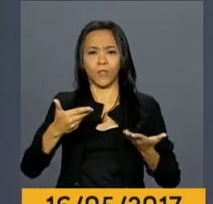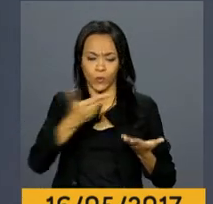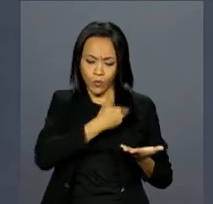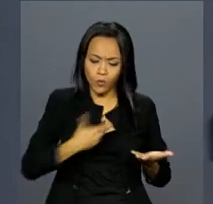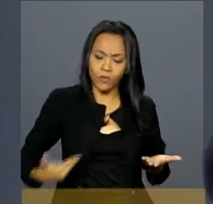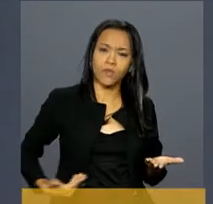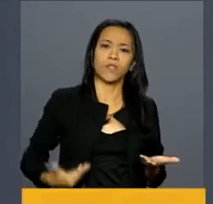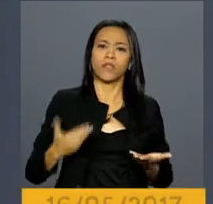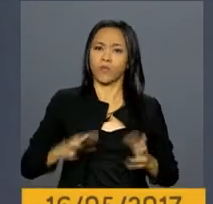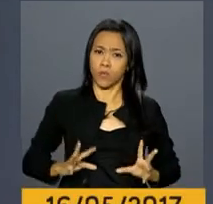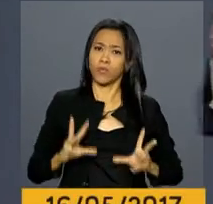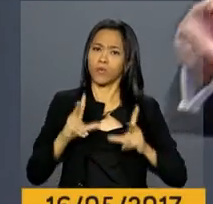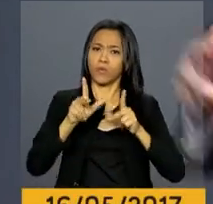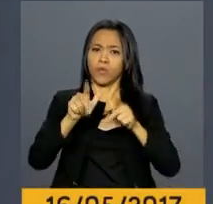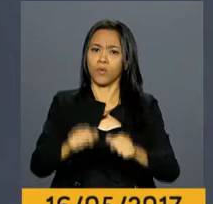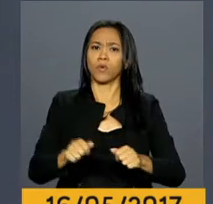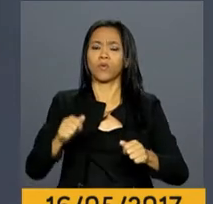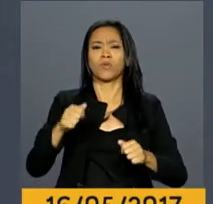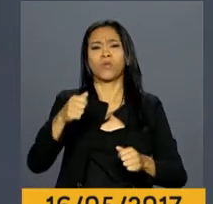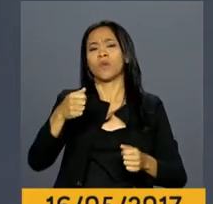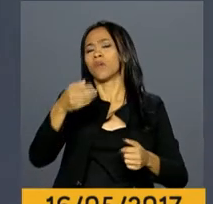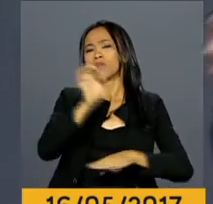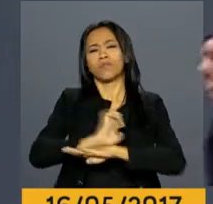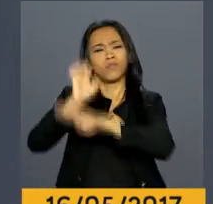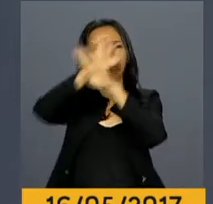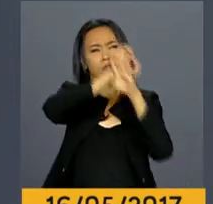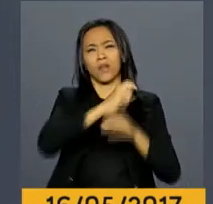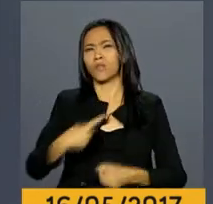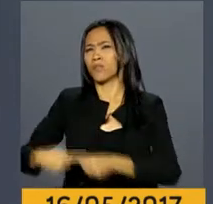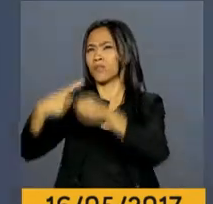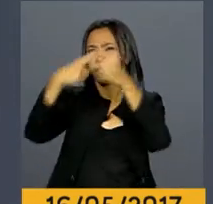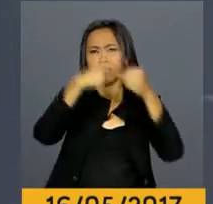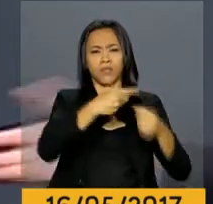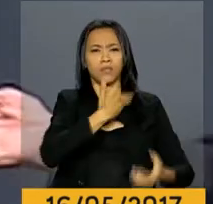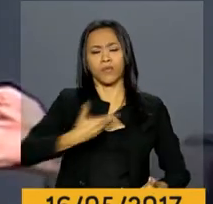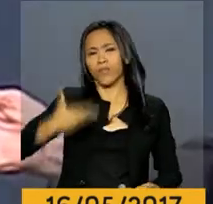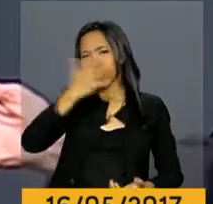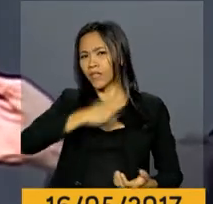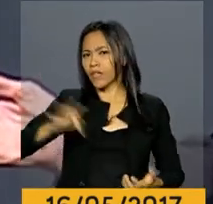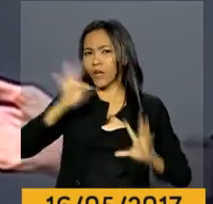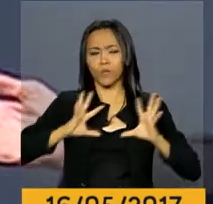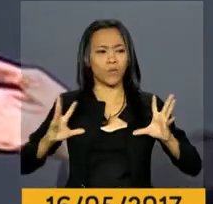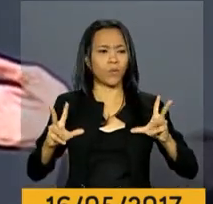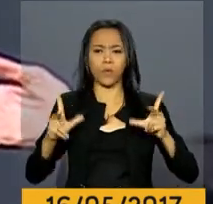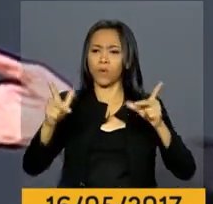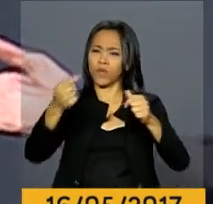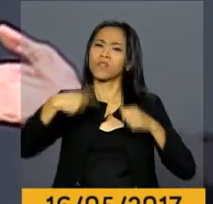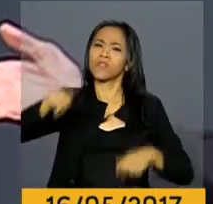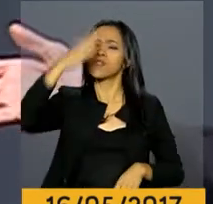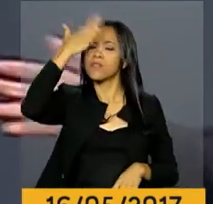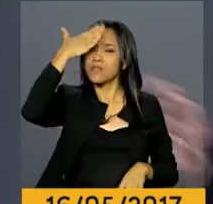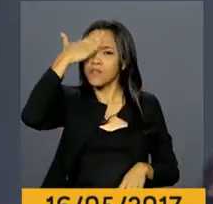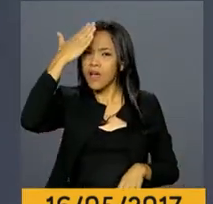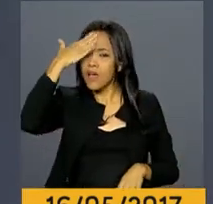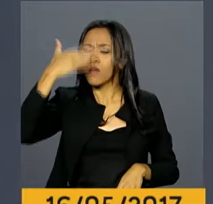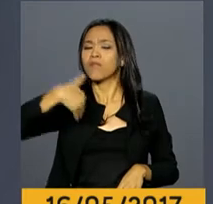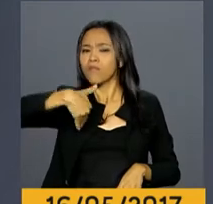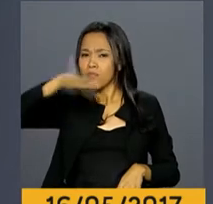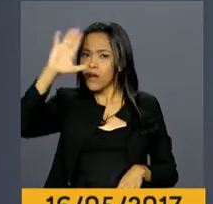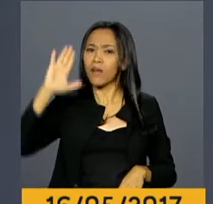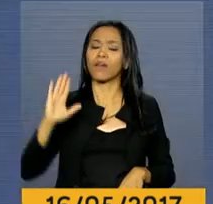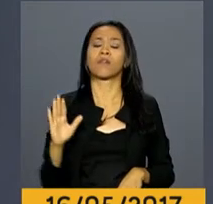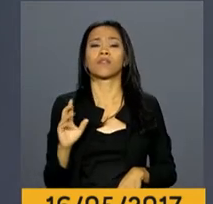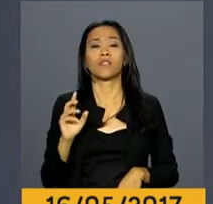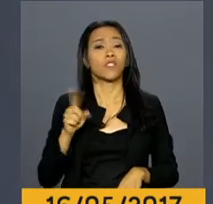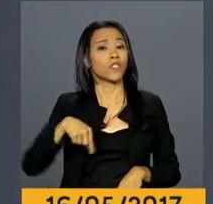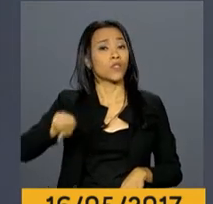é o governo como um todo, o governo da União, o governo dos estados, o governo dos municípios, vocês que sabem mais do que ninguém que nós